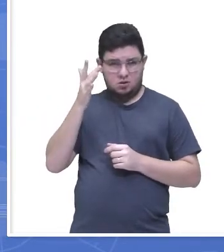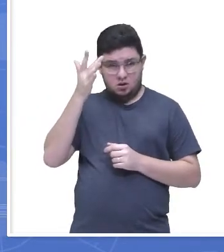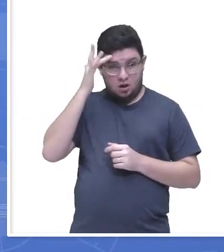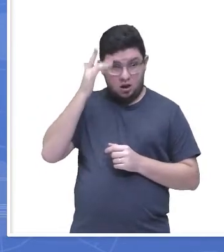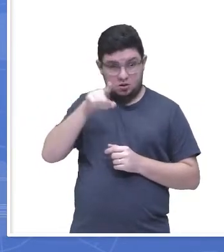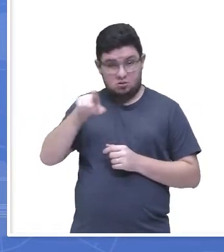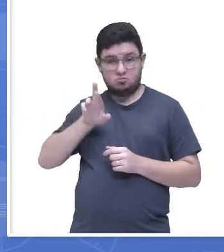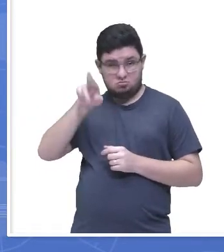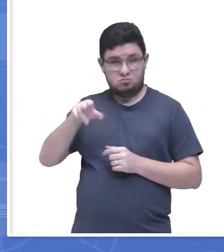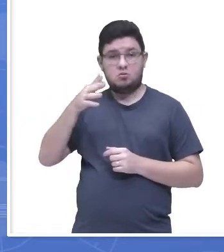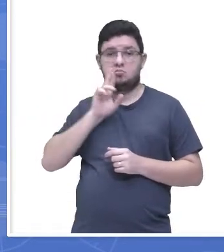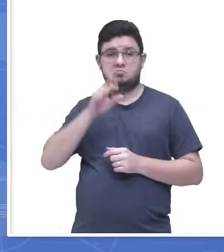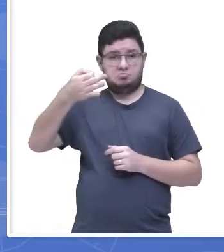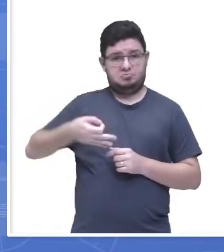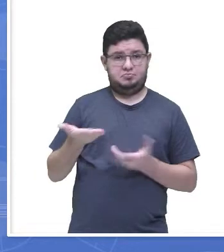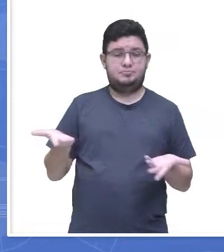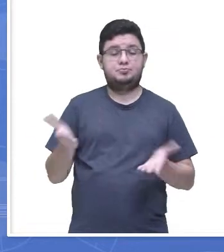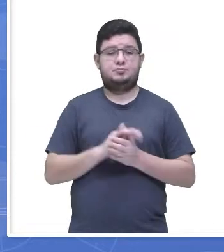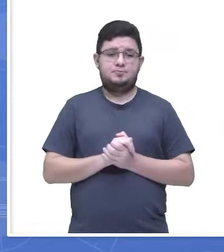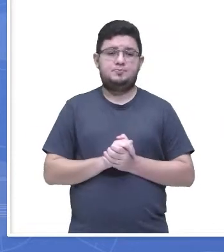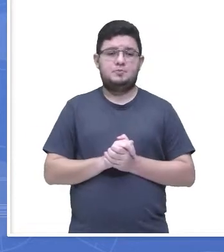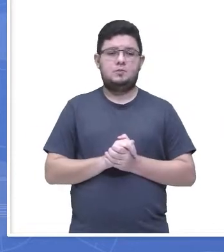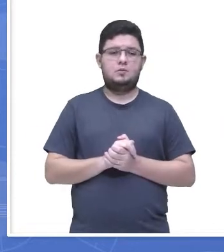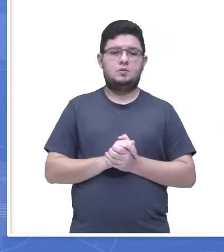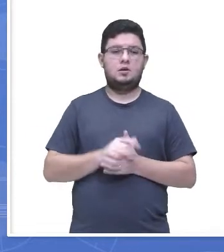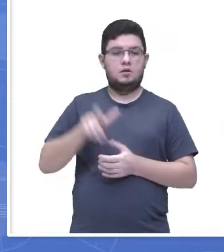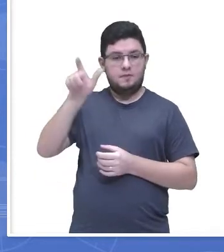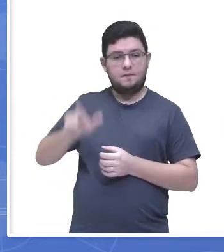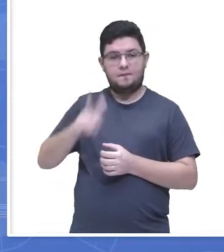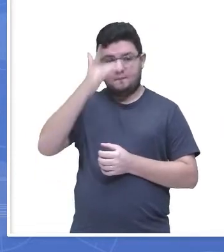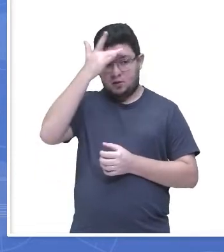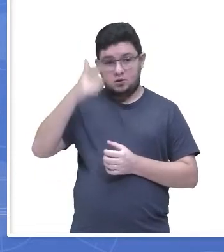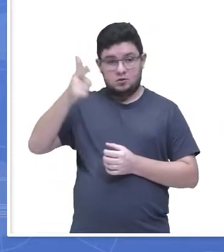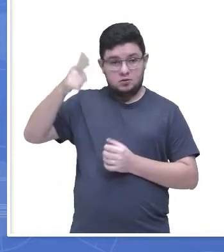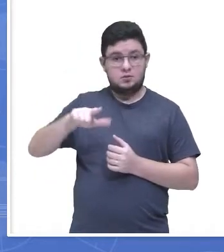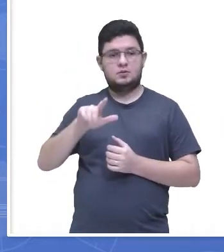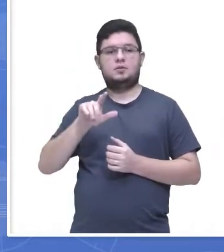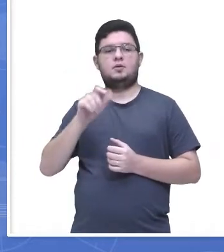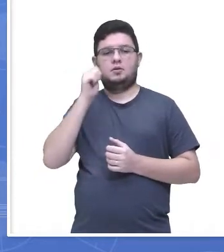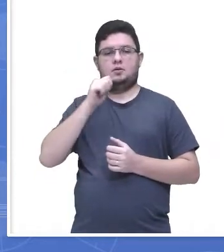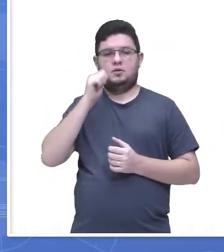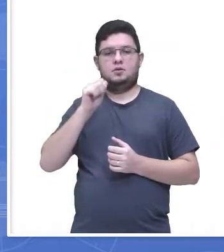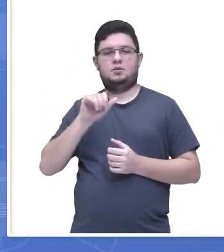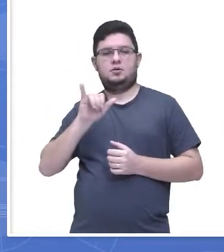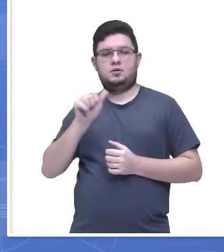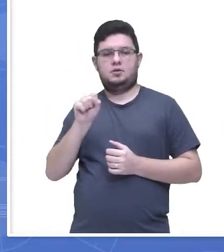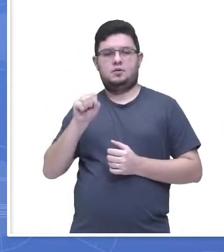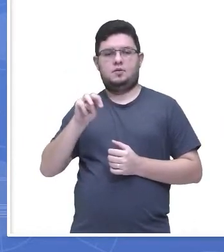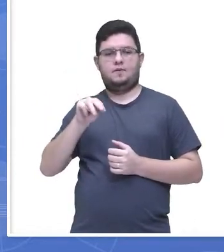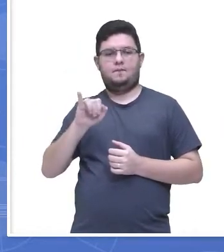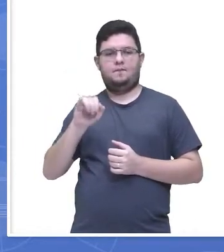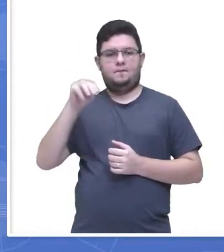Vamos então para a próxima. A Poliana diz, olha, professor, é a questão D. Eu quero